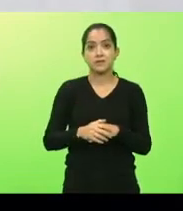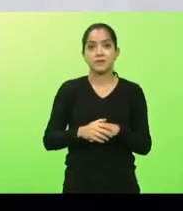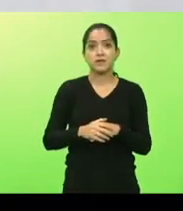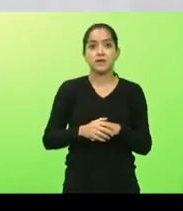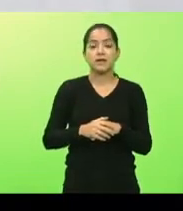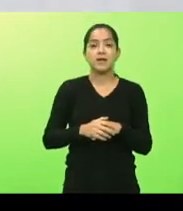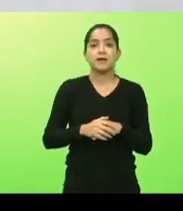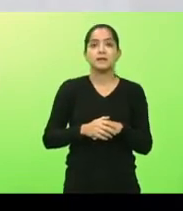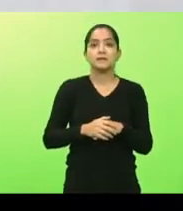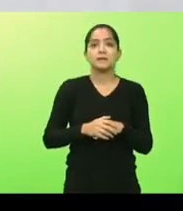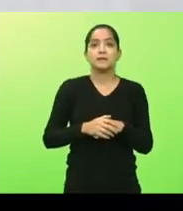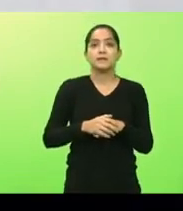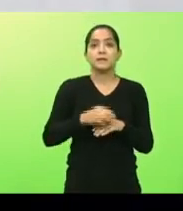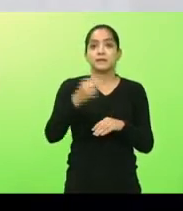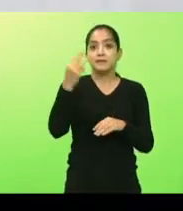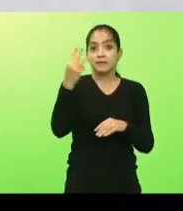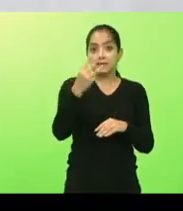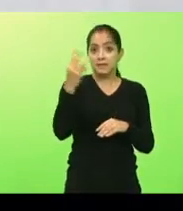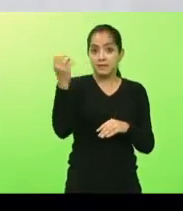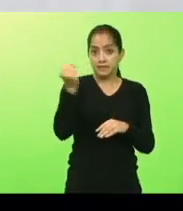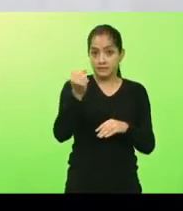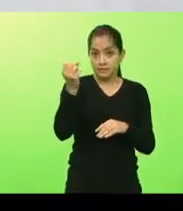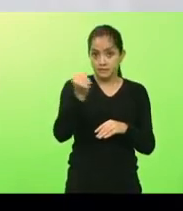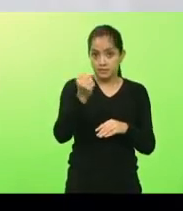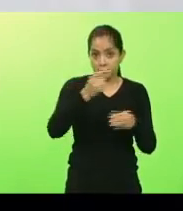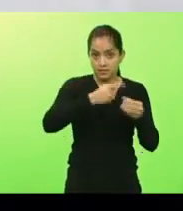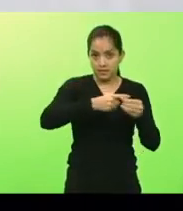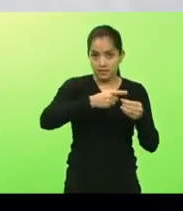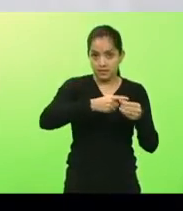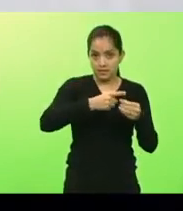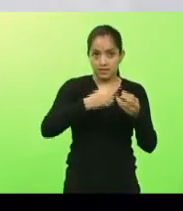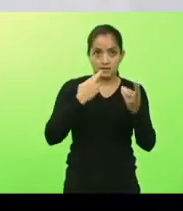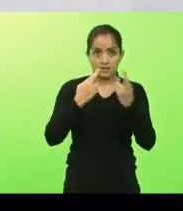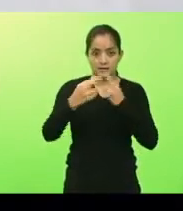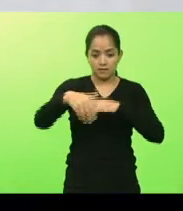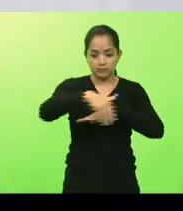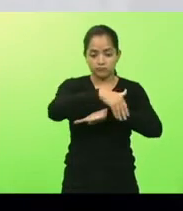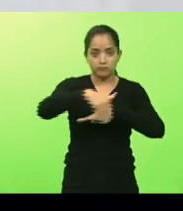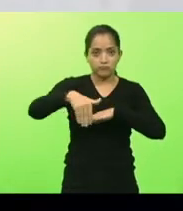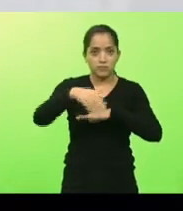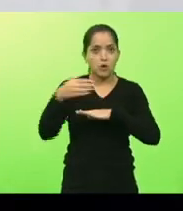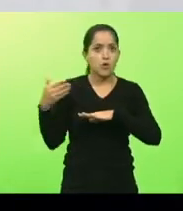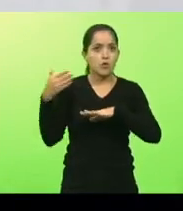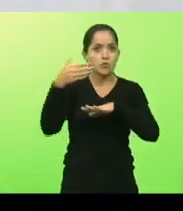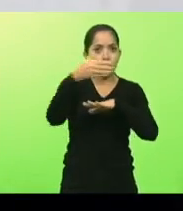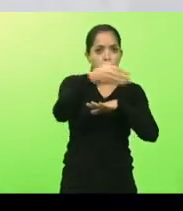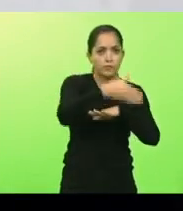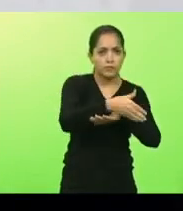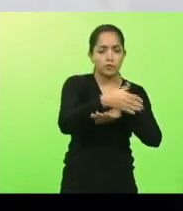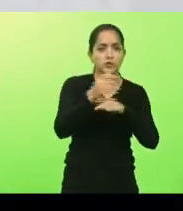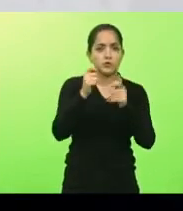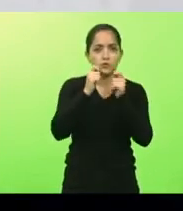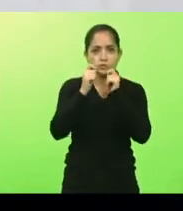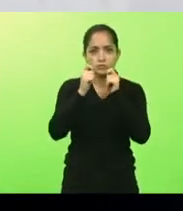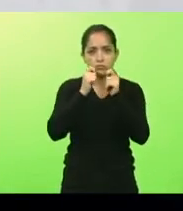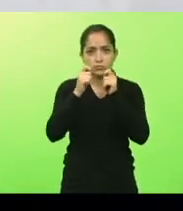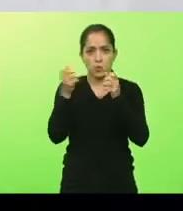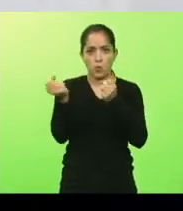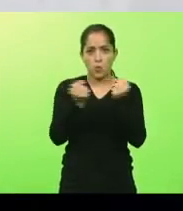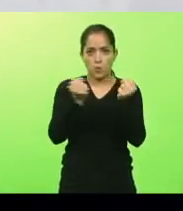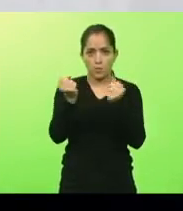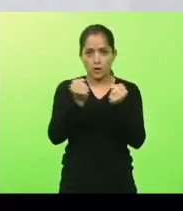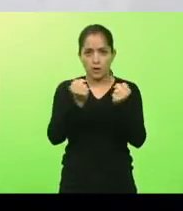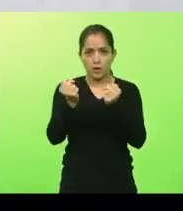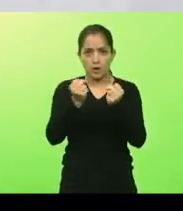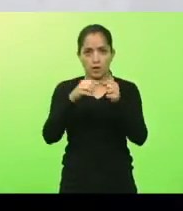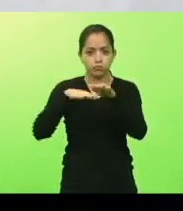está intransitável. Eu andei nessa rodovia junto com um assessor que ia com um carro na frente,